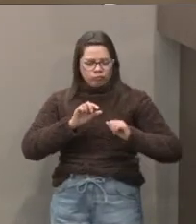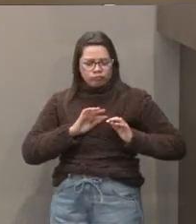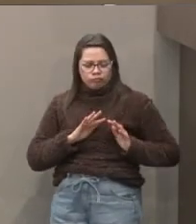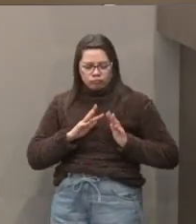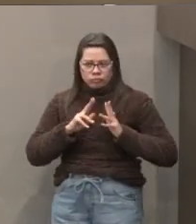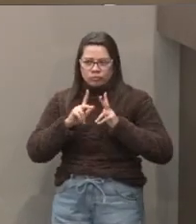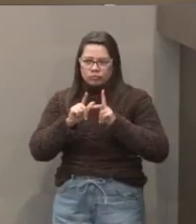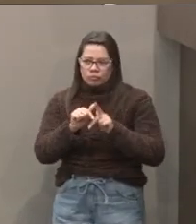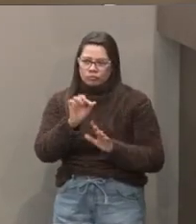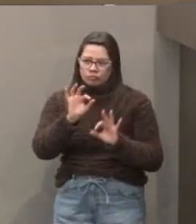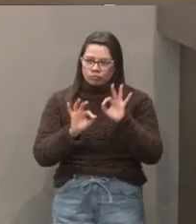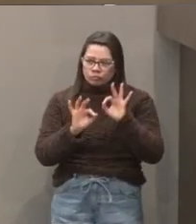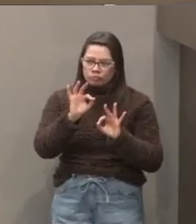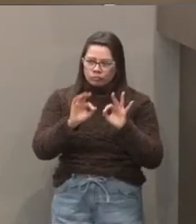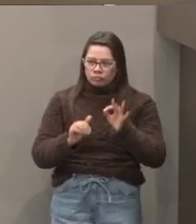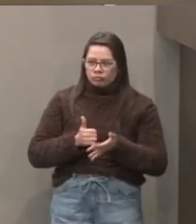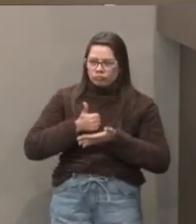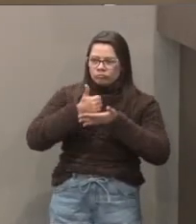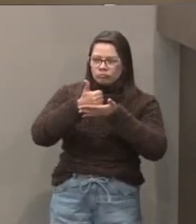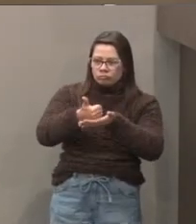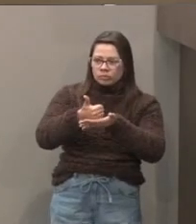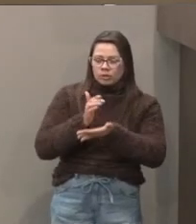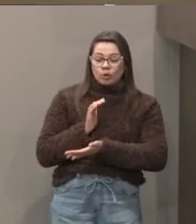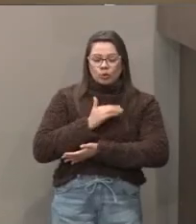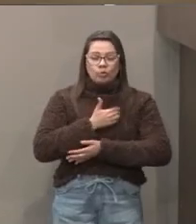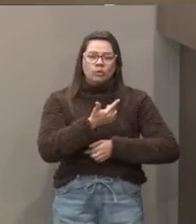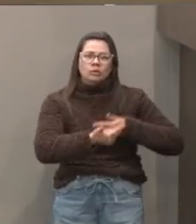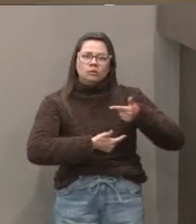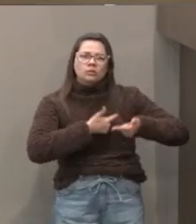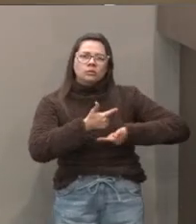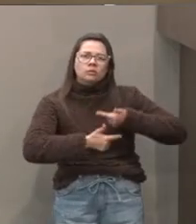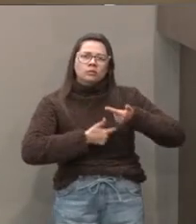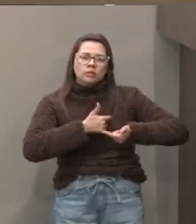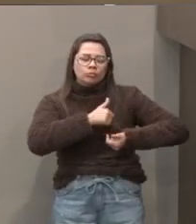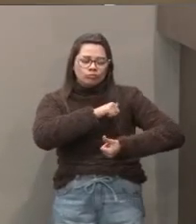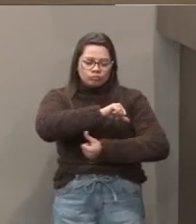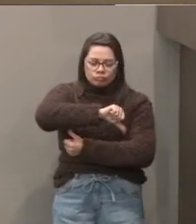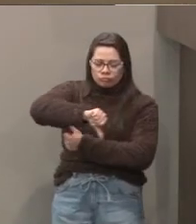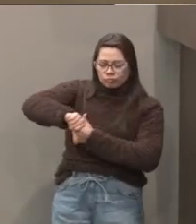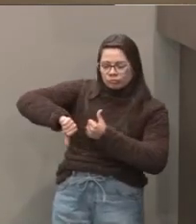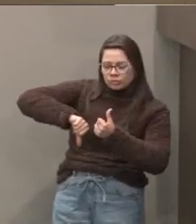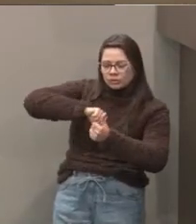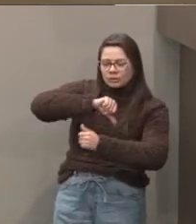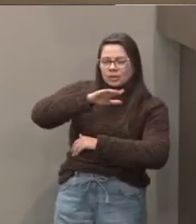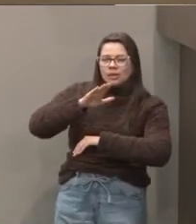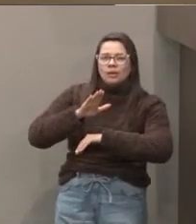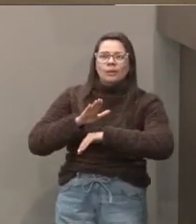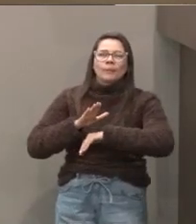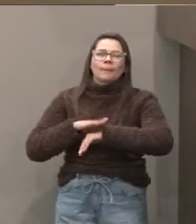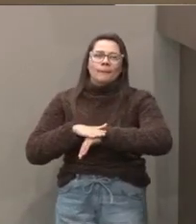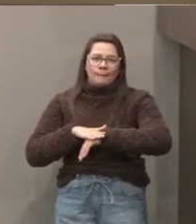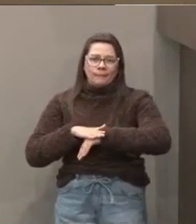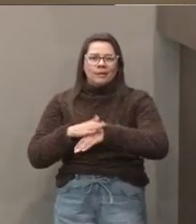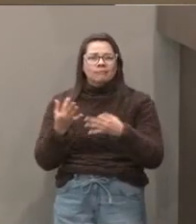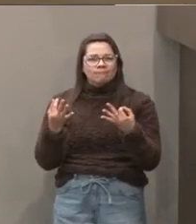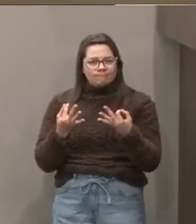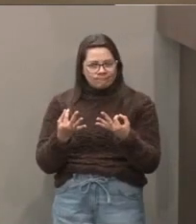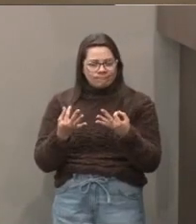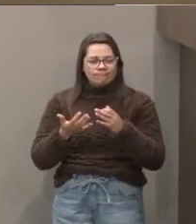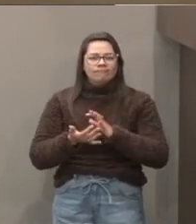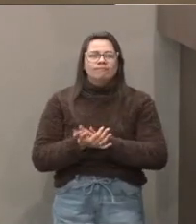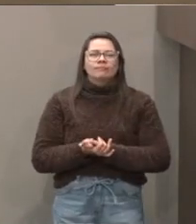suporte necessário para que o nosso serviço se transforme em mais suave e